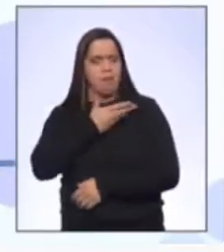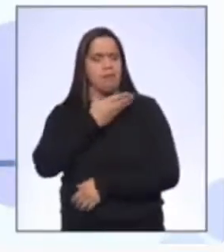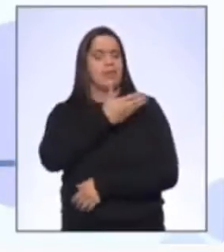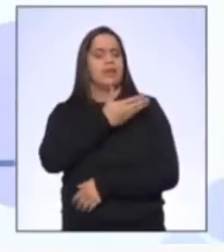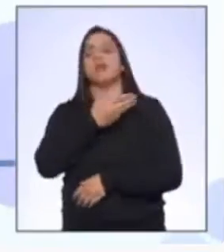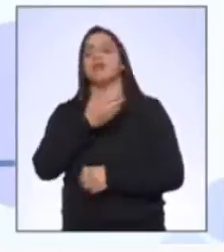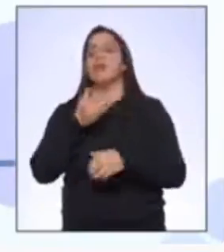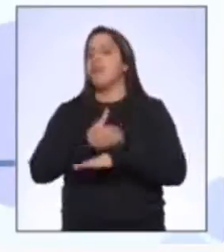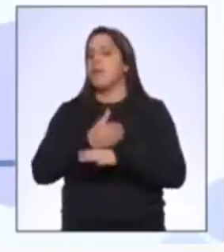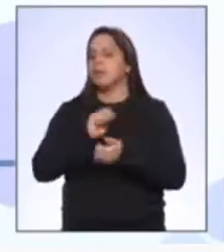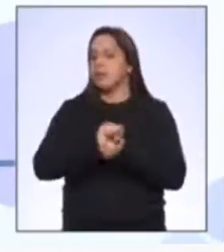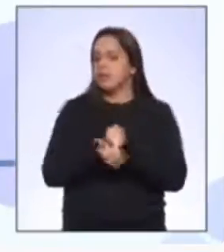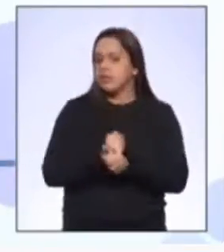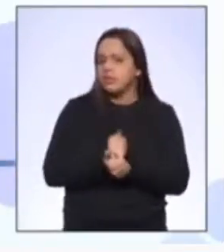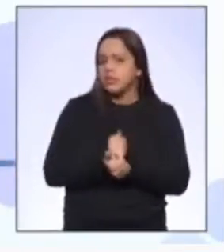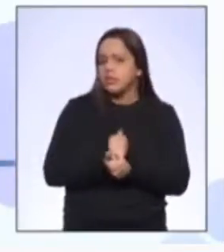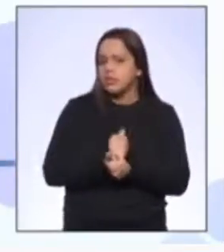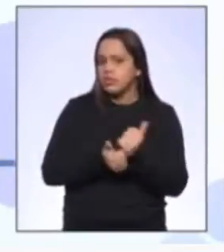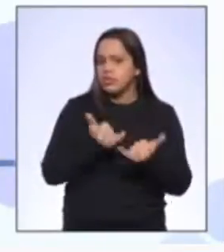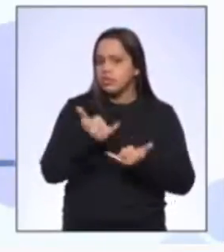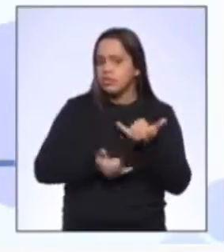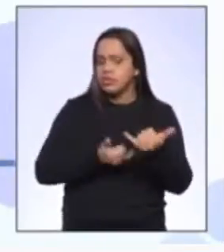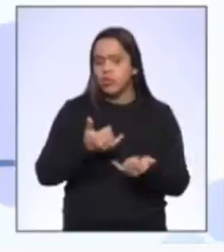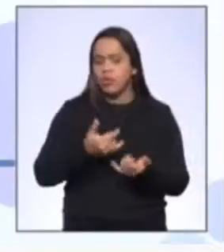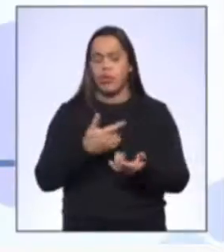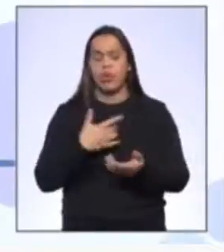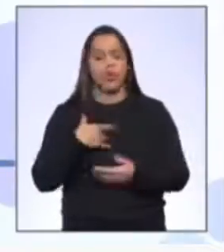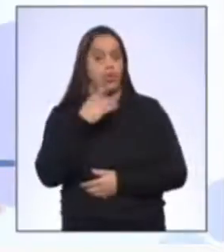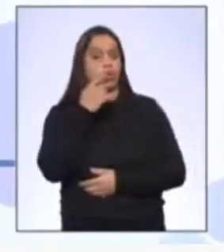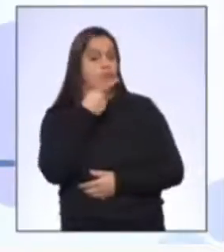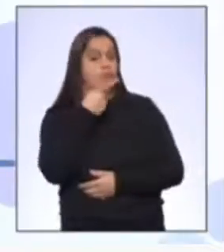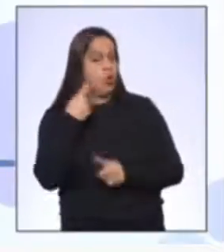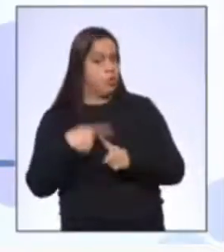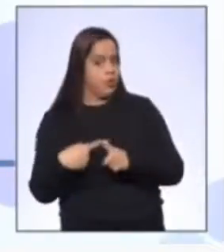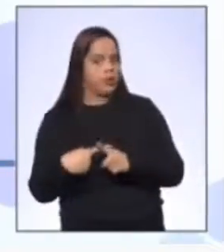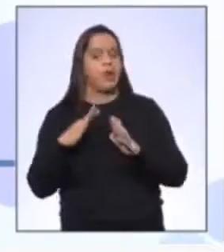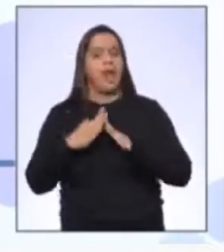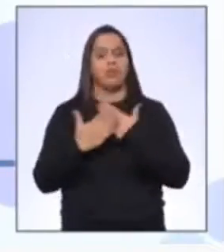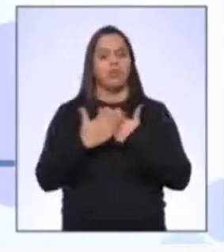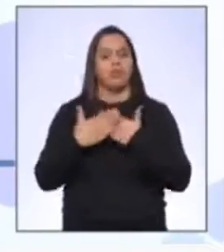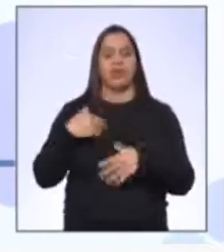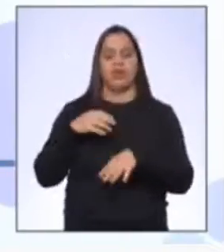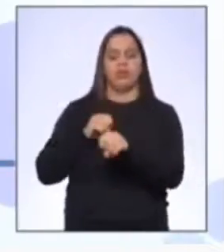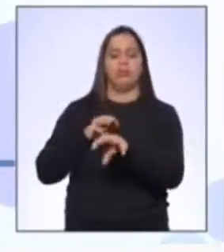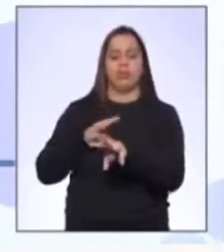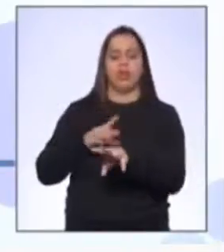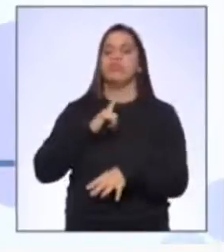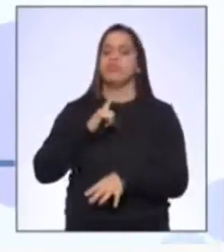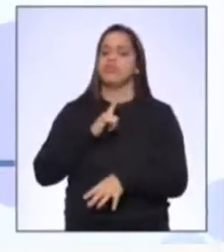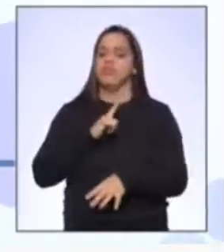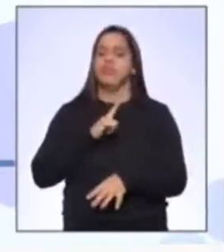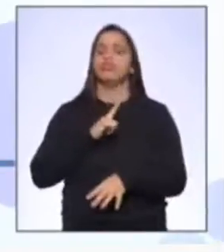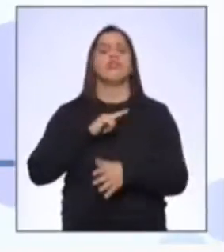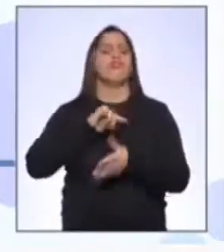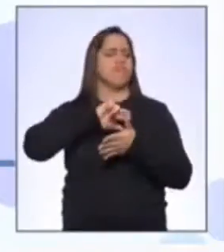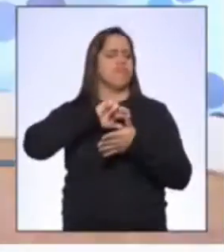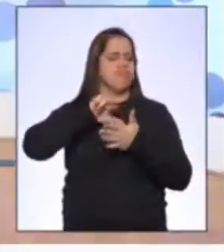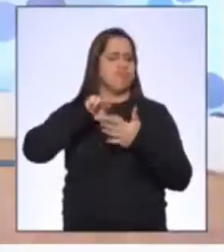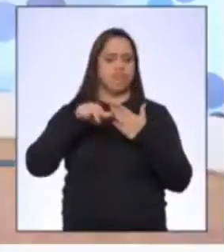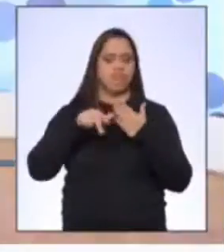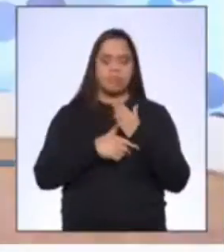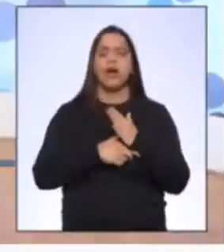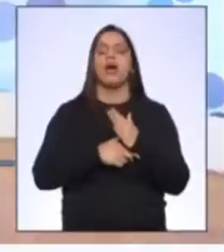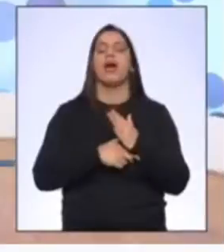do jogo para é verdade tô falando isso por aqui na minha a escola então dava aula realmente nós temos muitos alunos